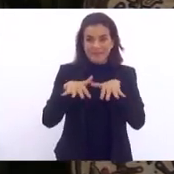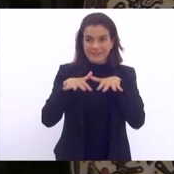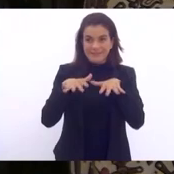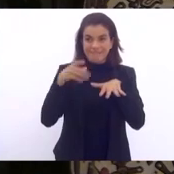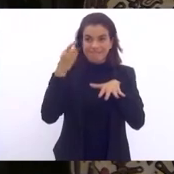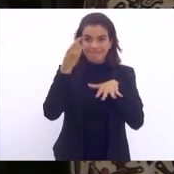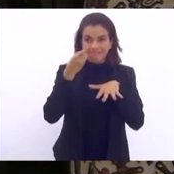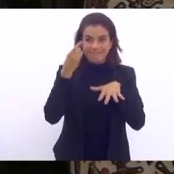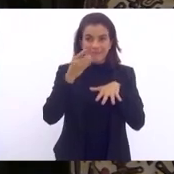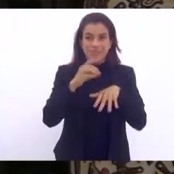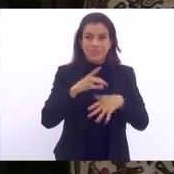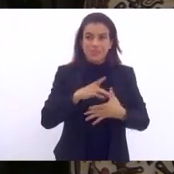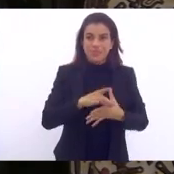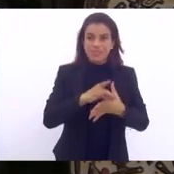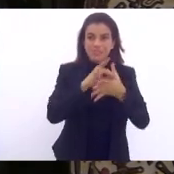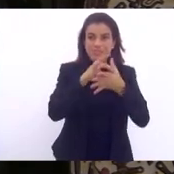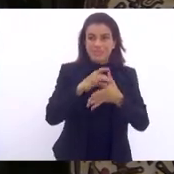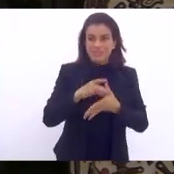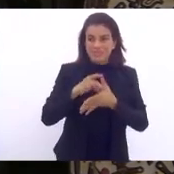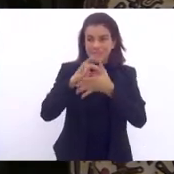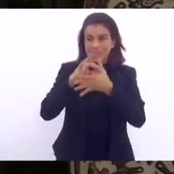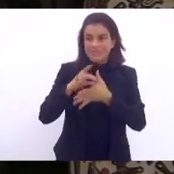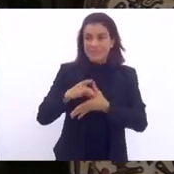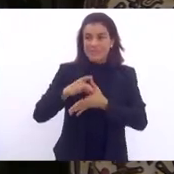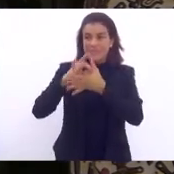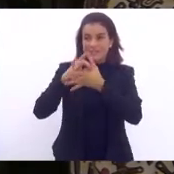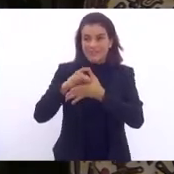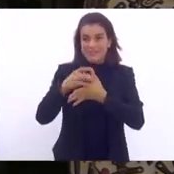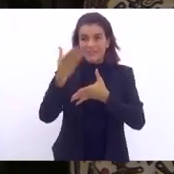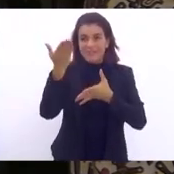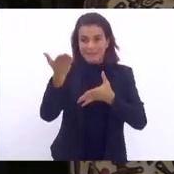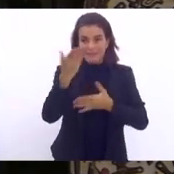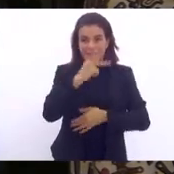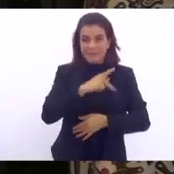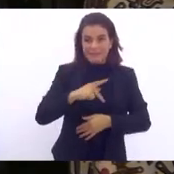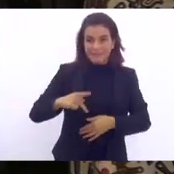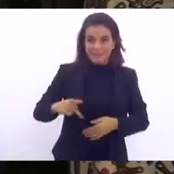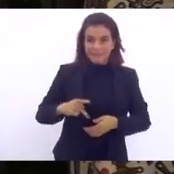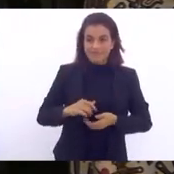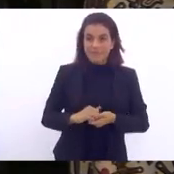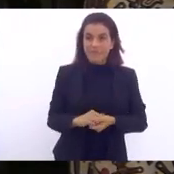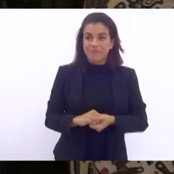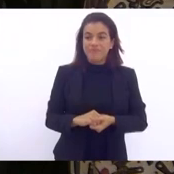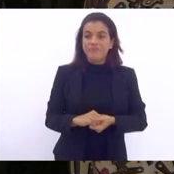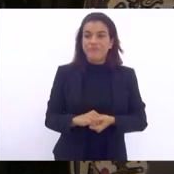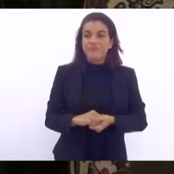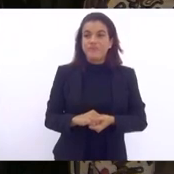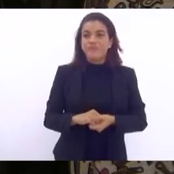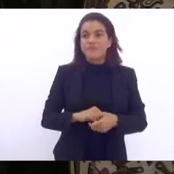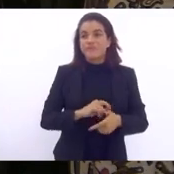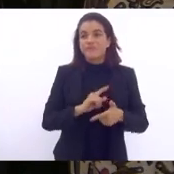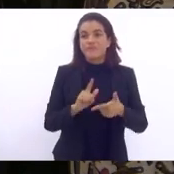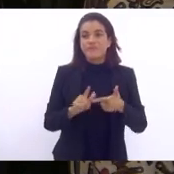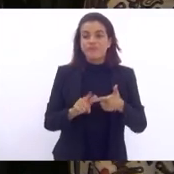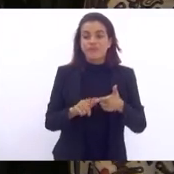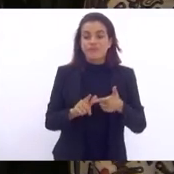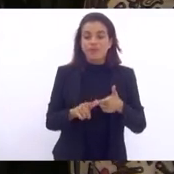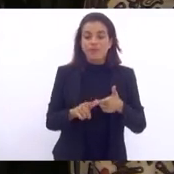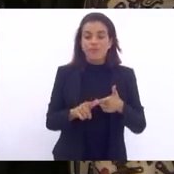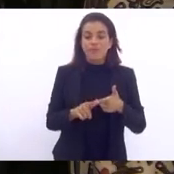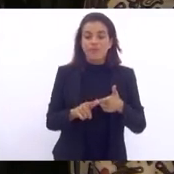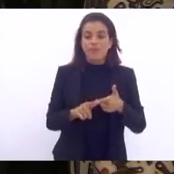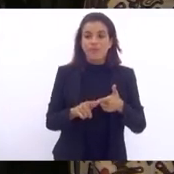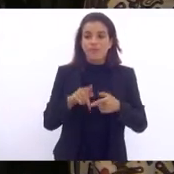e também de Vossa Excelência. Esse é o primeiro ponto. Segundo, para a população